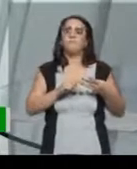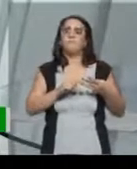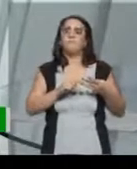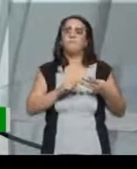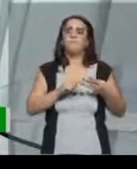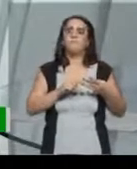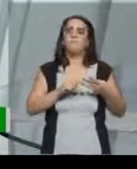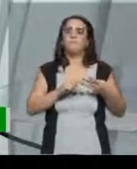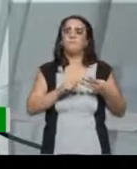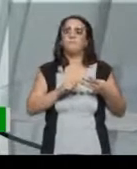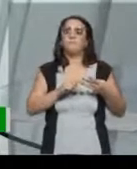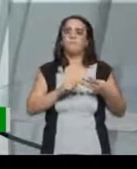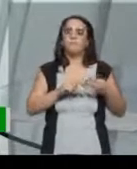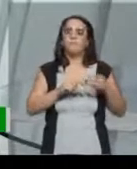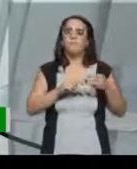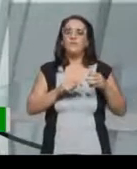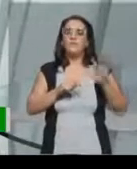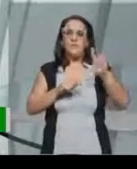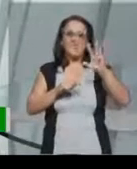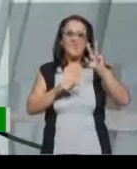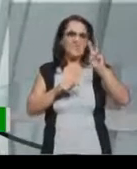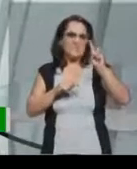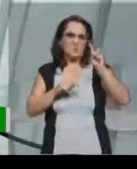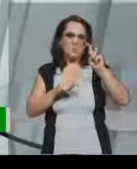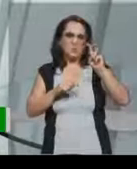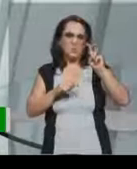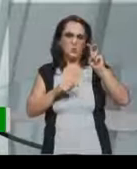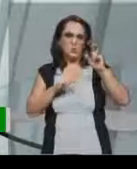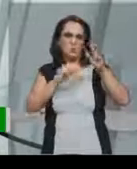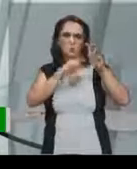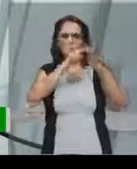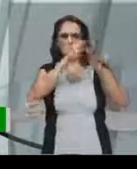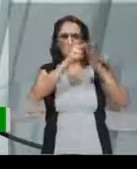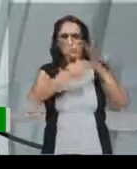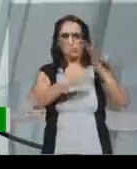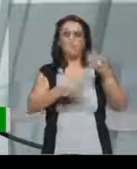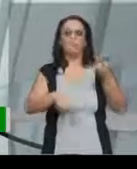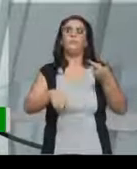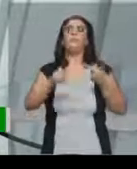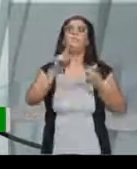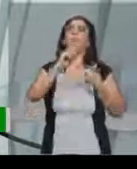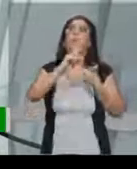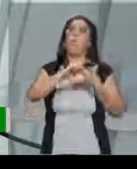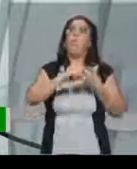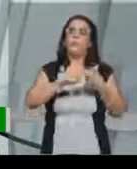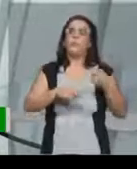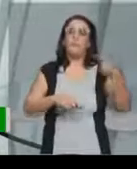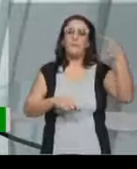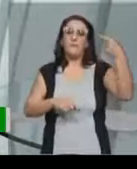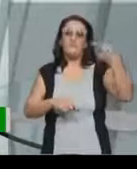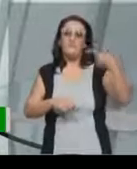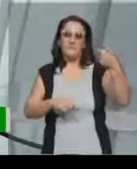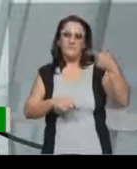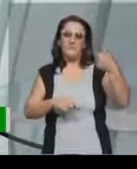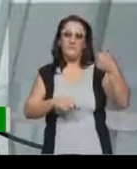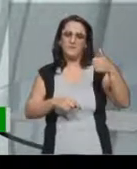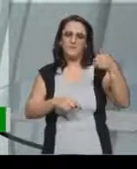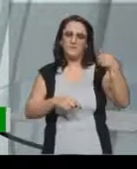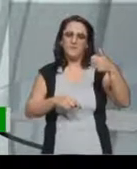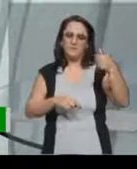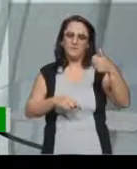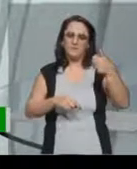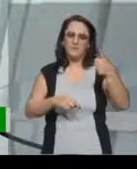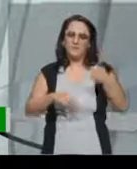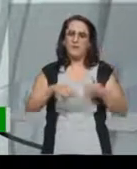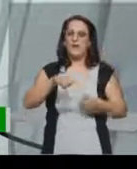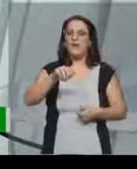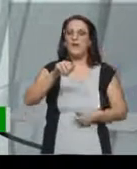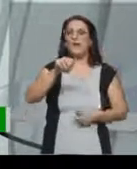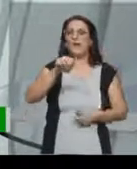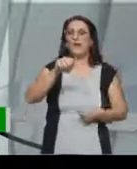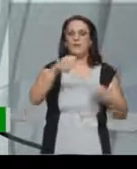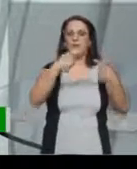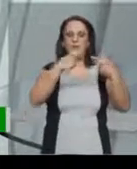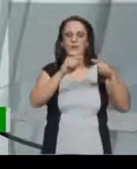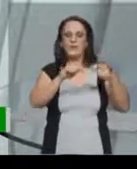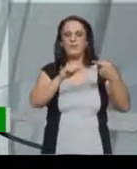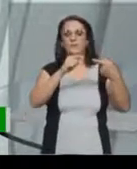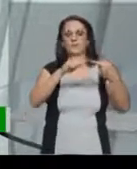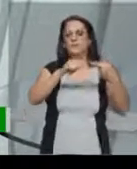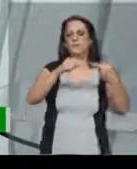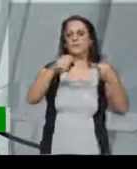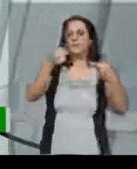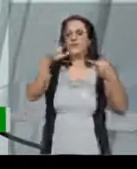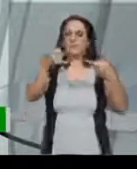aditivas, são 5. Então, eu vou do início que fica melhor, né? Então, nós temos as adversativas, as explicativas,